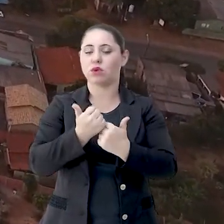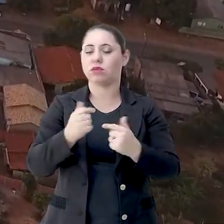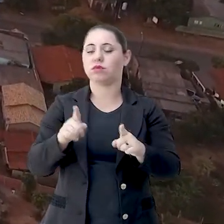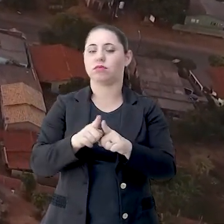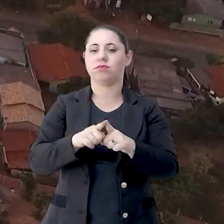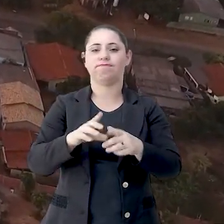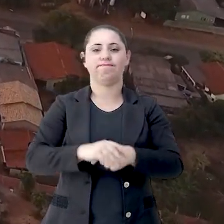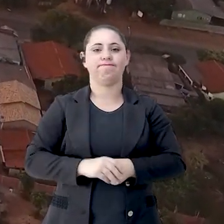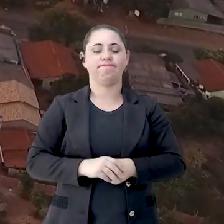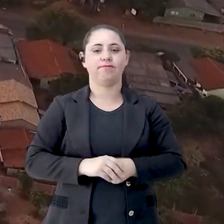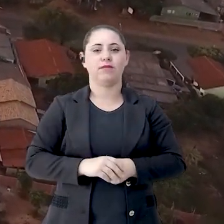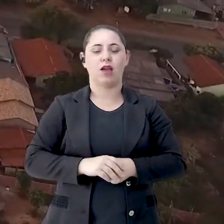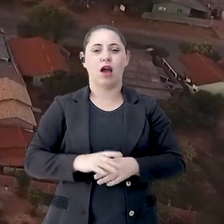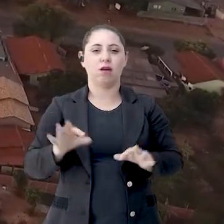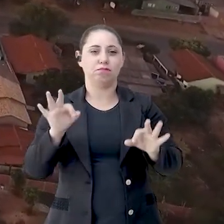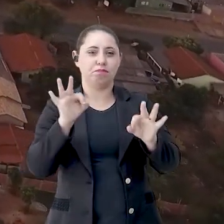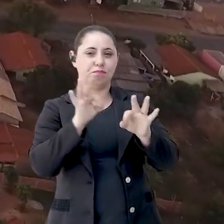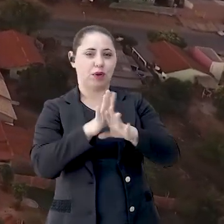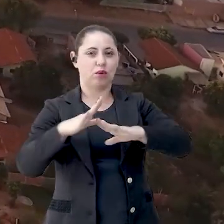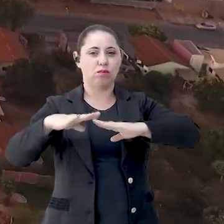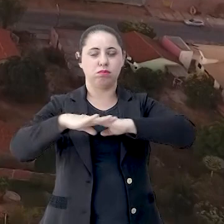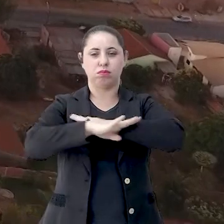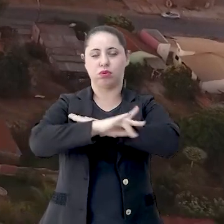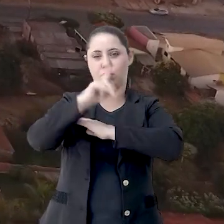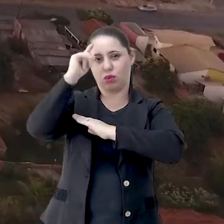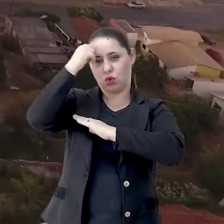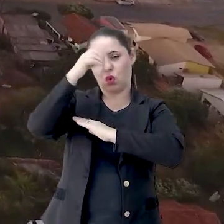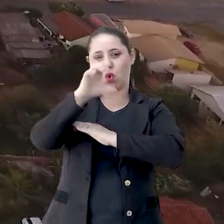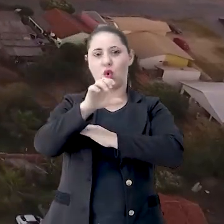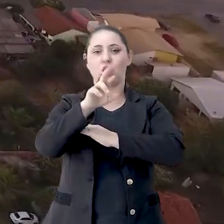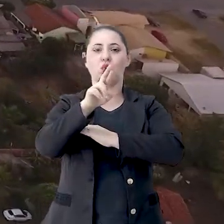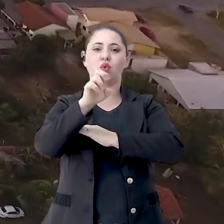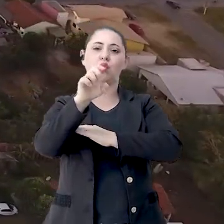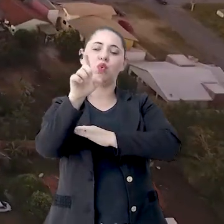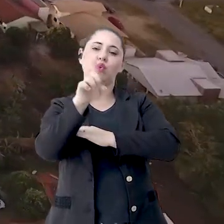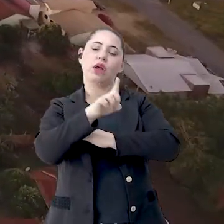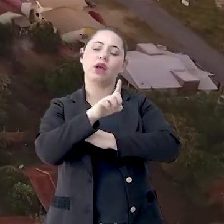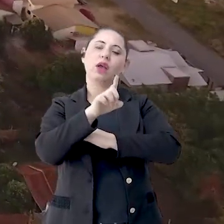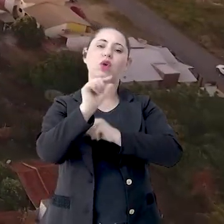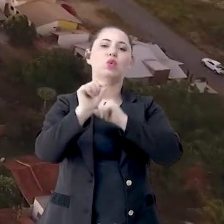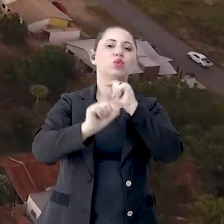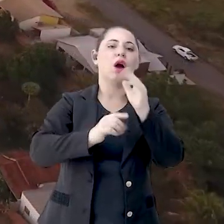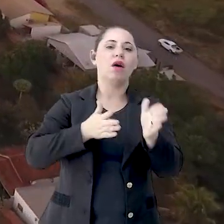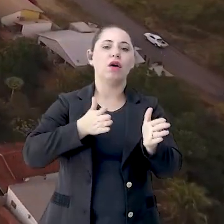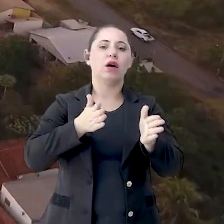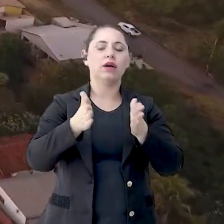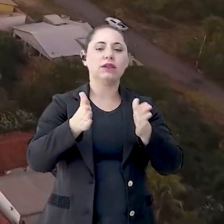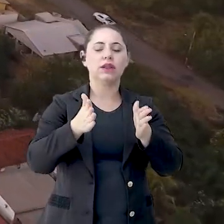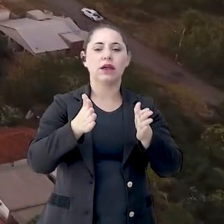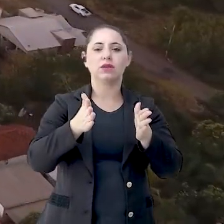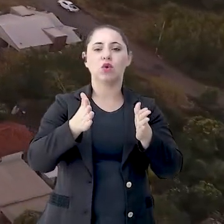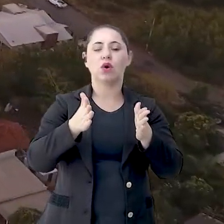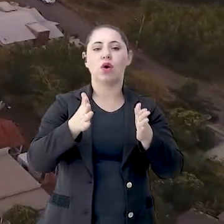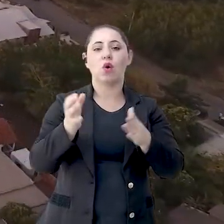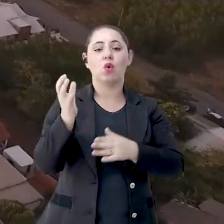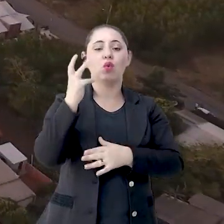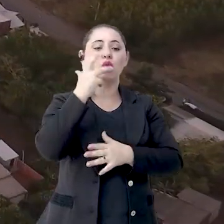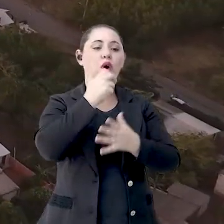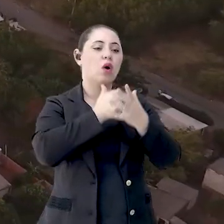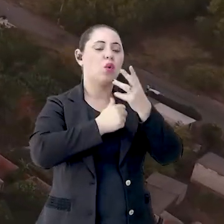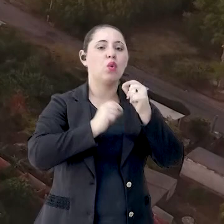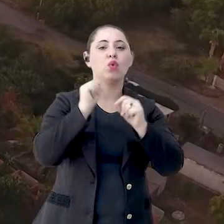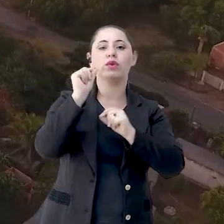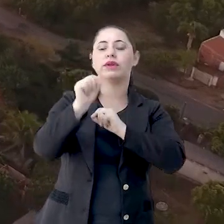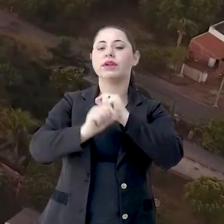o acesso aos atrativos e o escoamento de grãos. Obra que ficou paralisada por uma década,